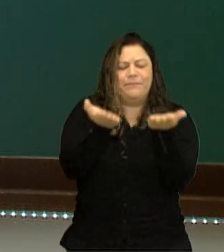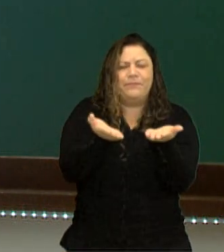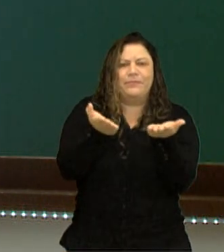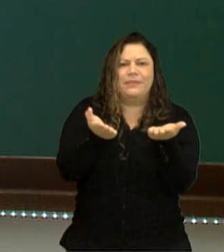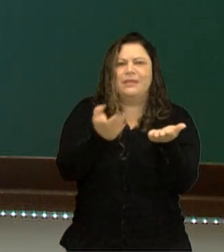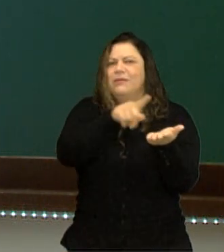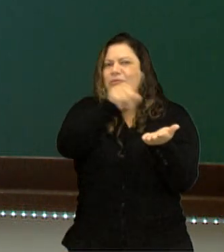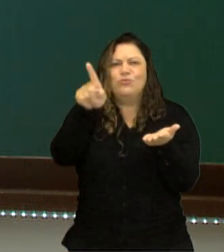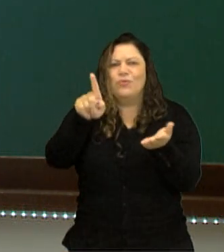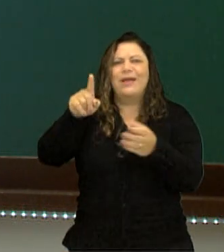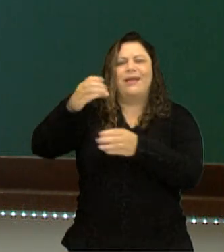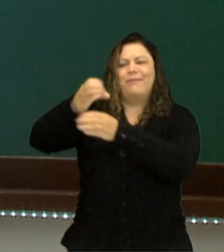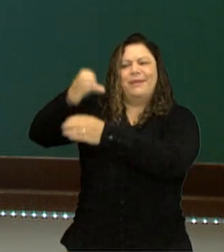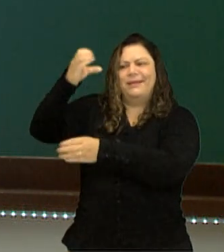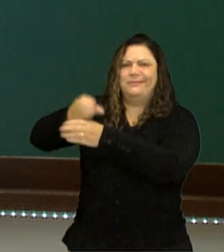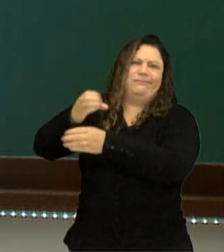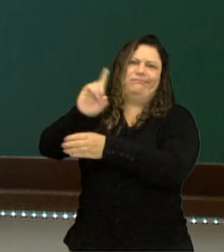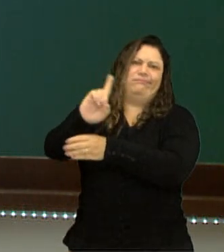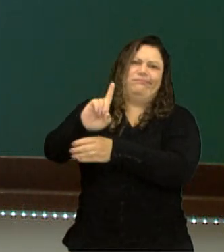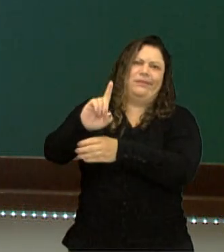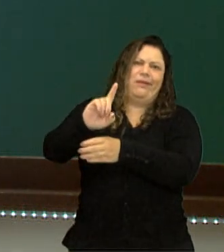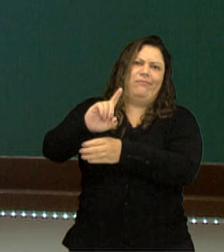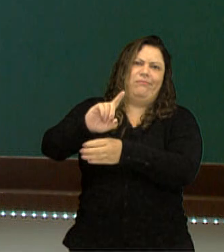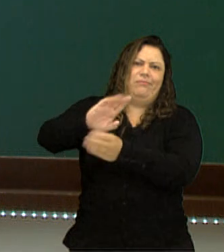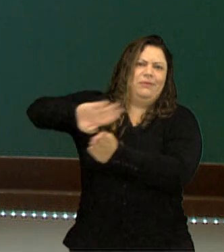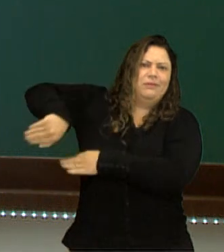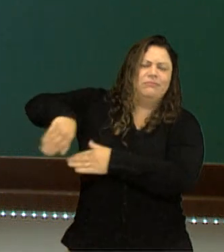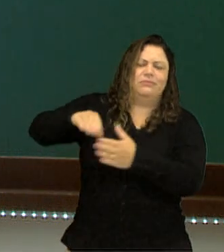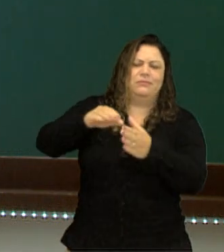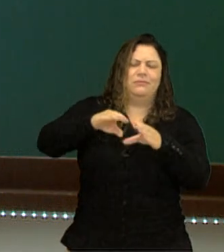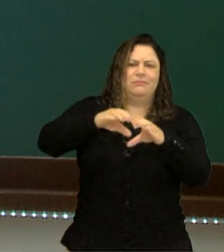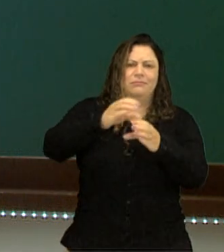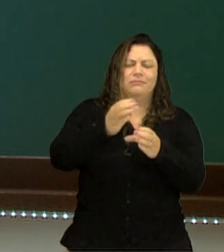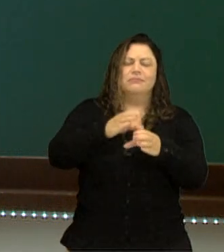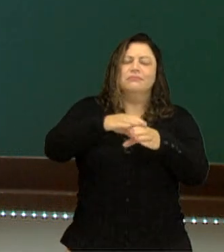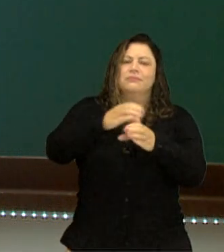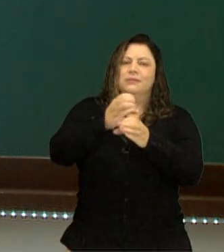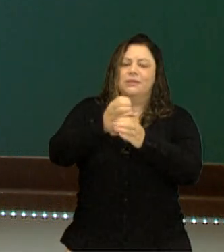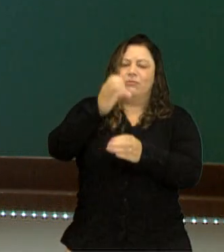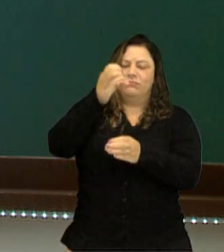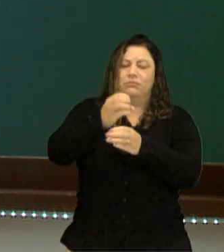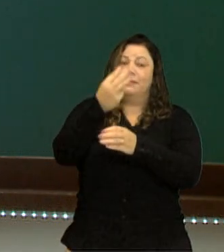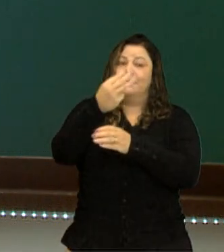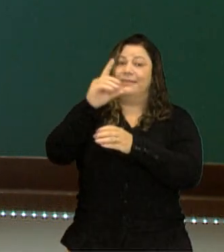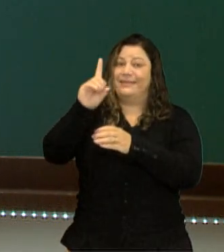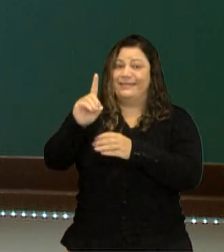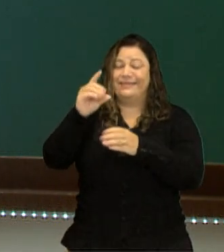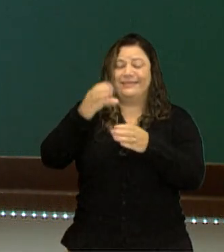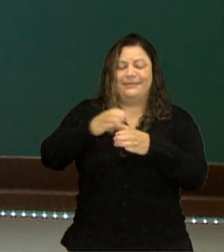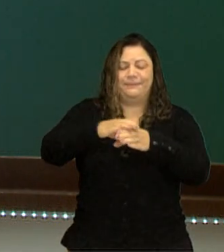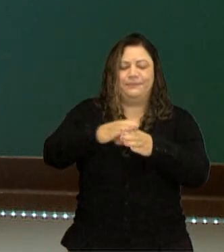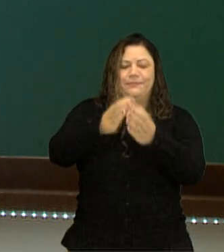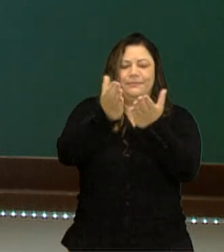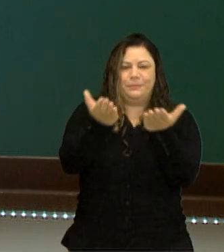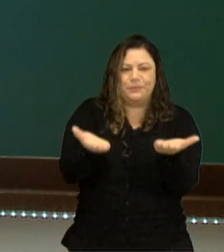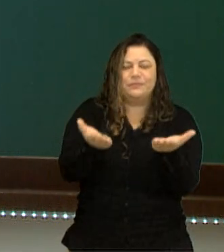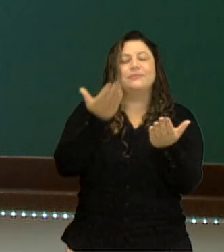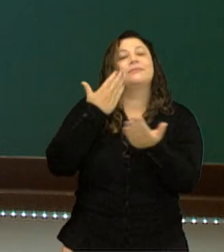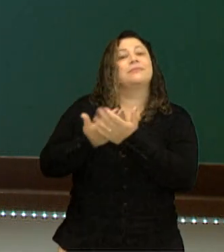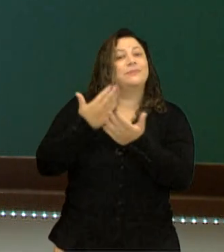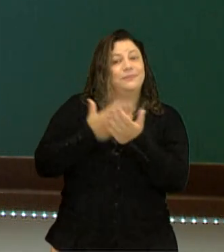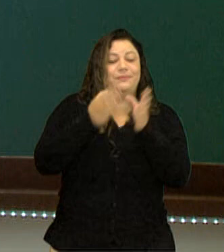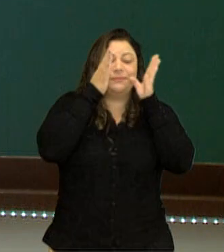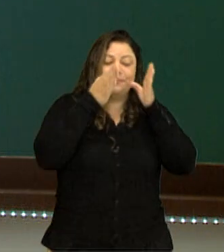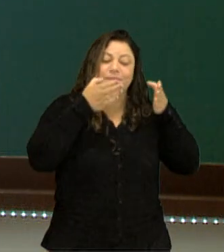mais um cilindro, é um cilindro planificado, já não é mais uma figura em 3 dimensões, que é o nosso estudo ali.